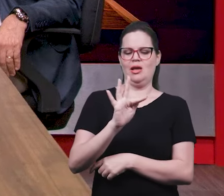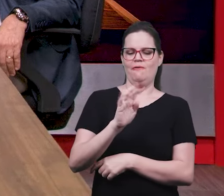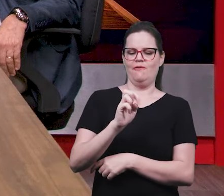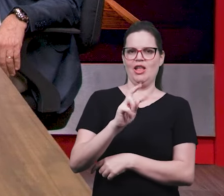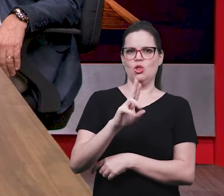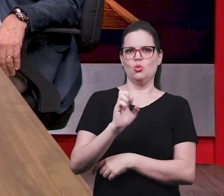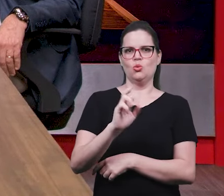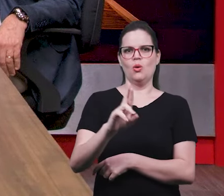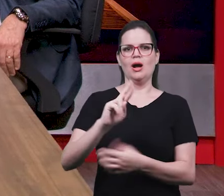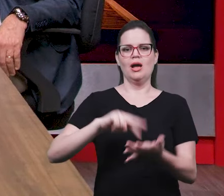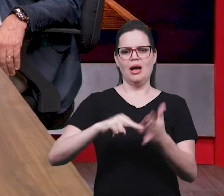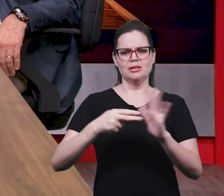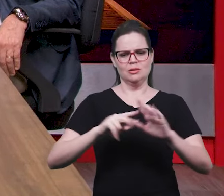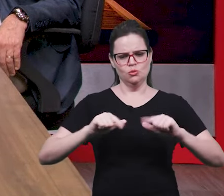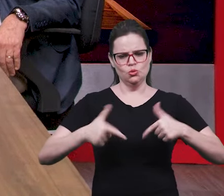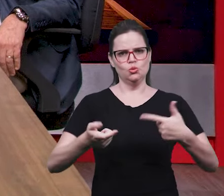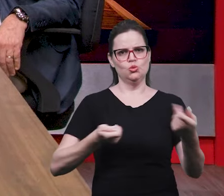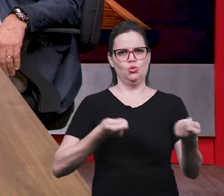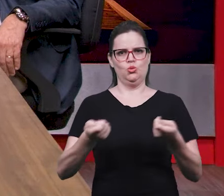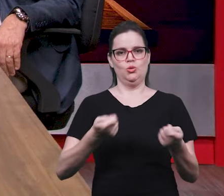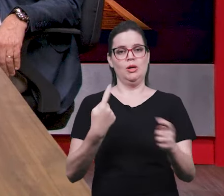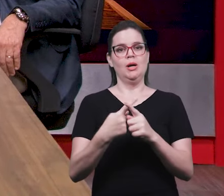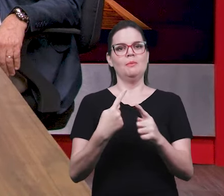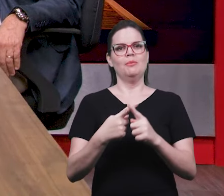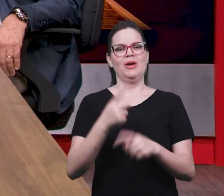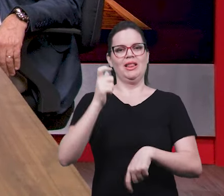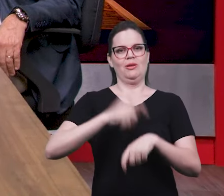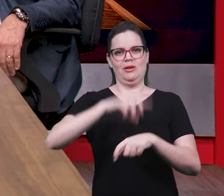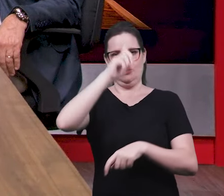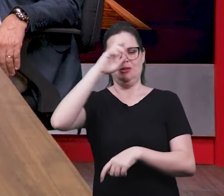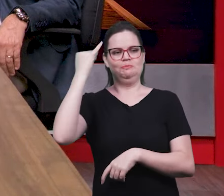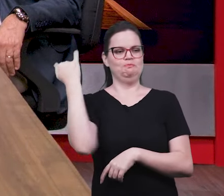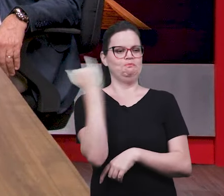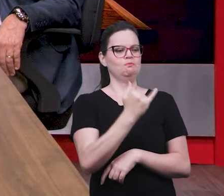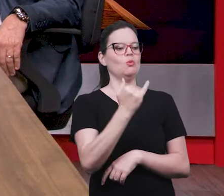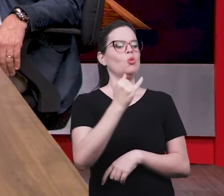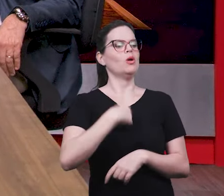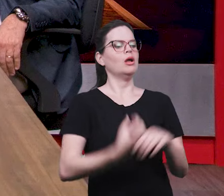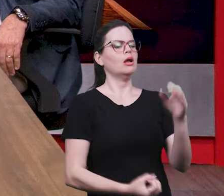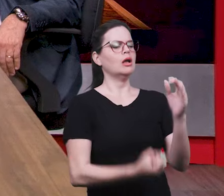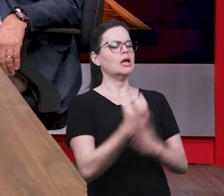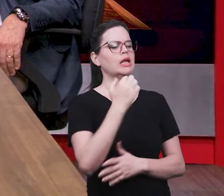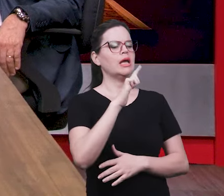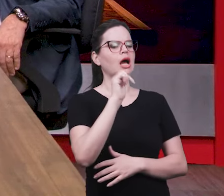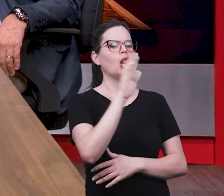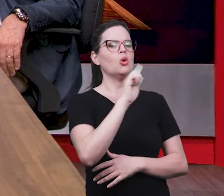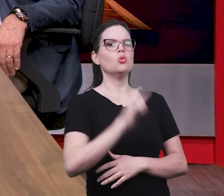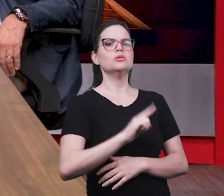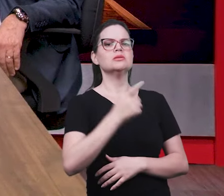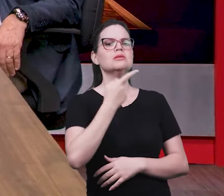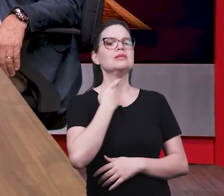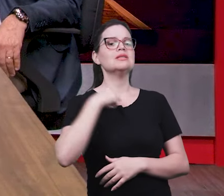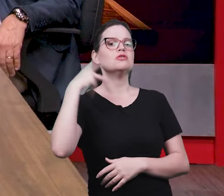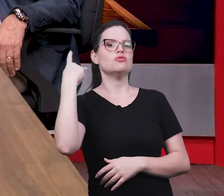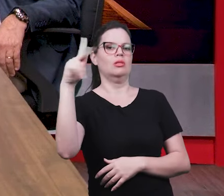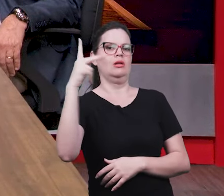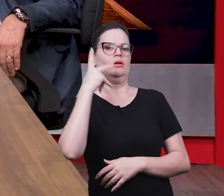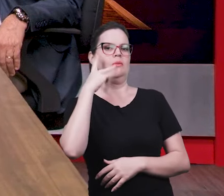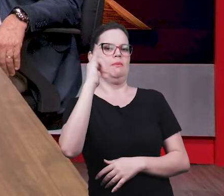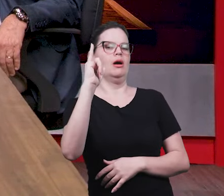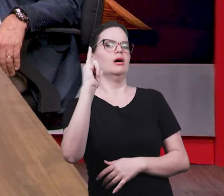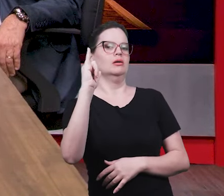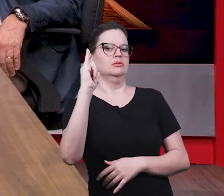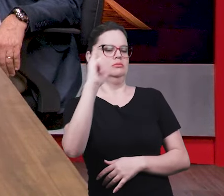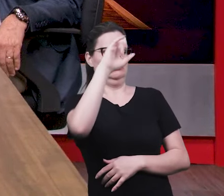Porque quando Deus disse, haja luz, era o querer dele, o verbo instrumentalizando a vontade do Pai, né? É. E o